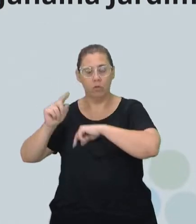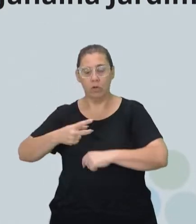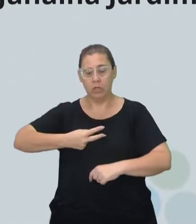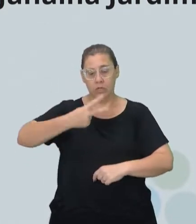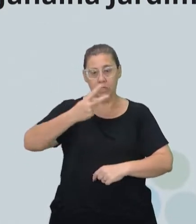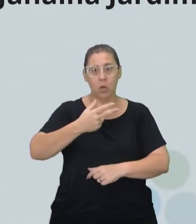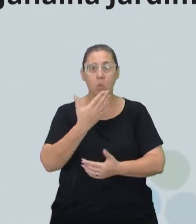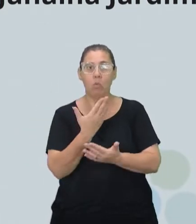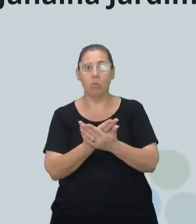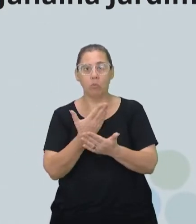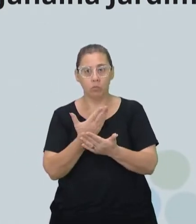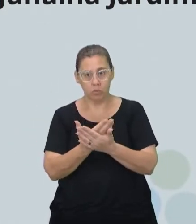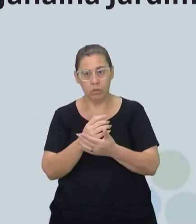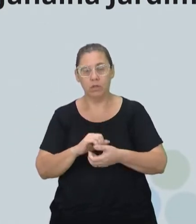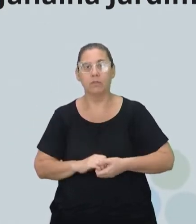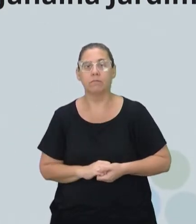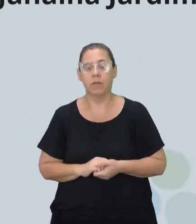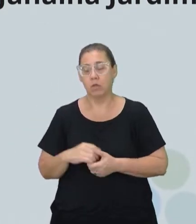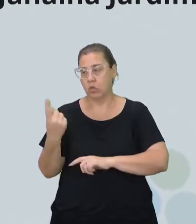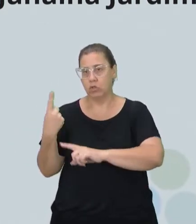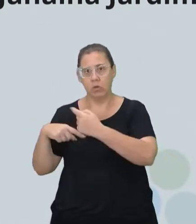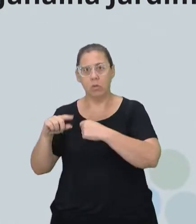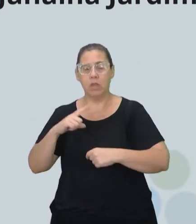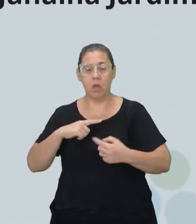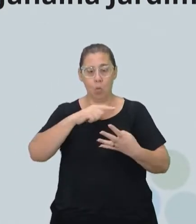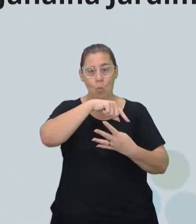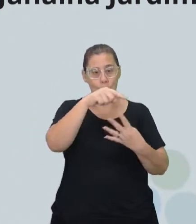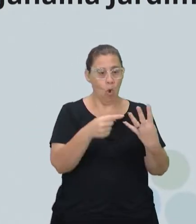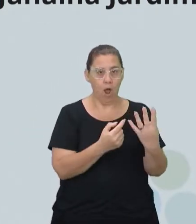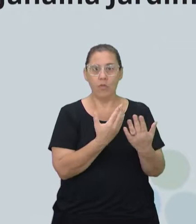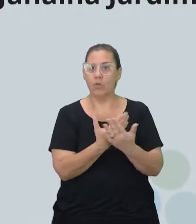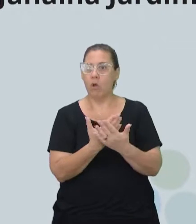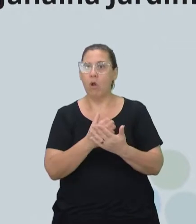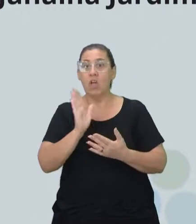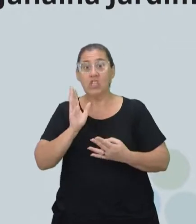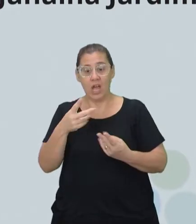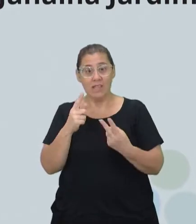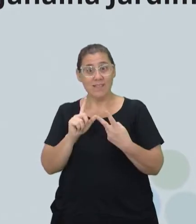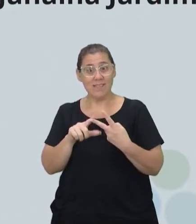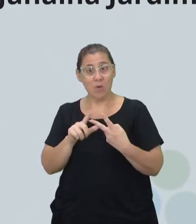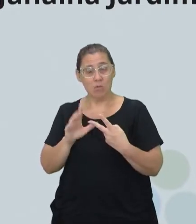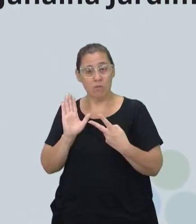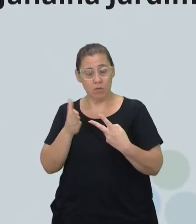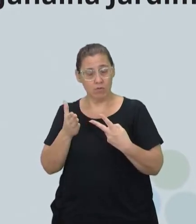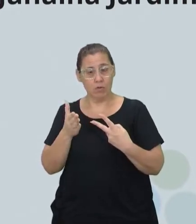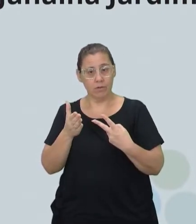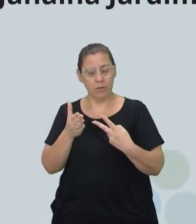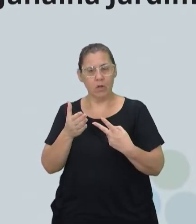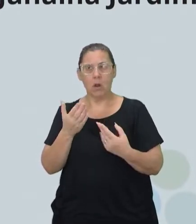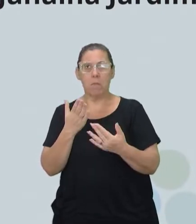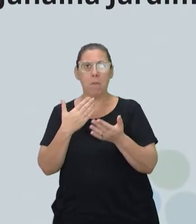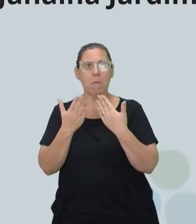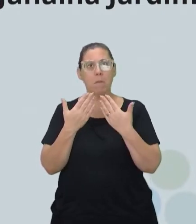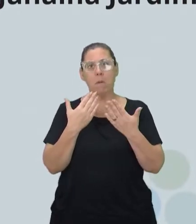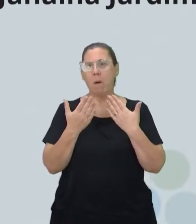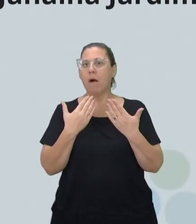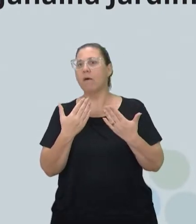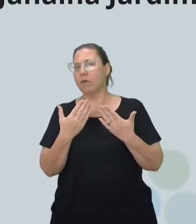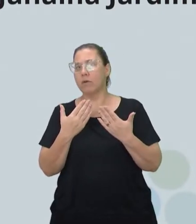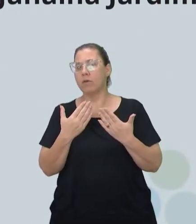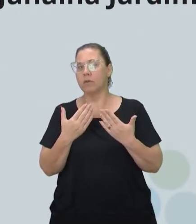segunda aula. O desenvolvimento ele tem 4 aulas, então estamos já na segunda. E vamos conversar um pouco